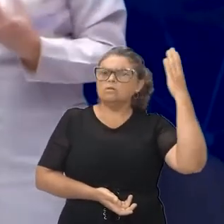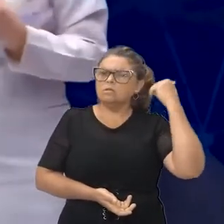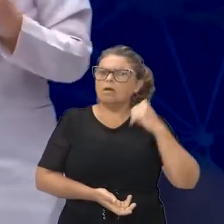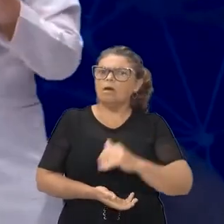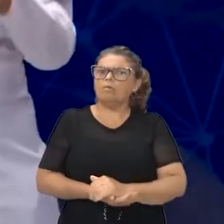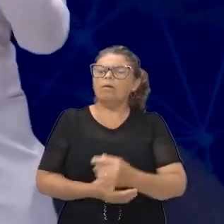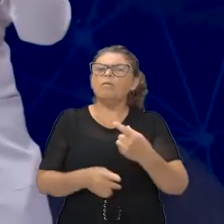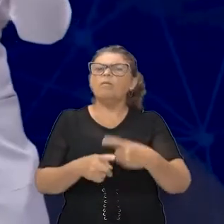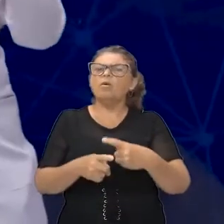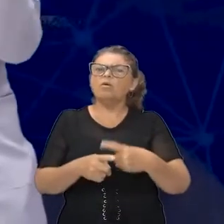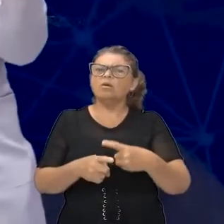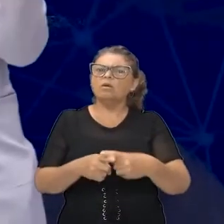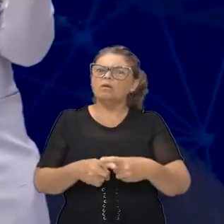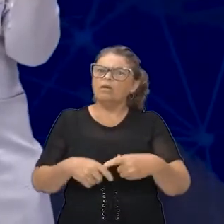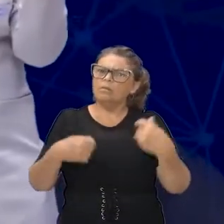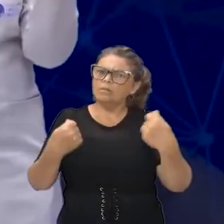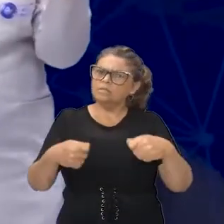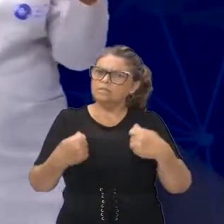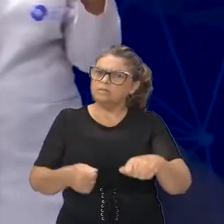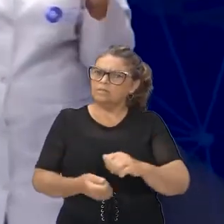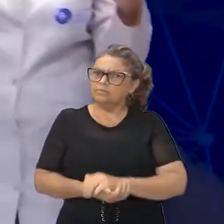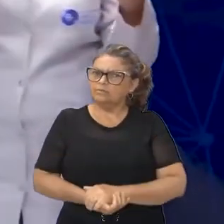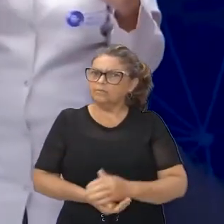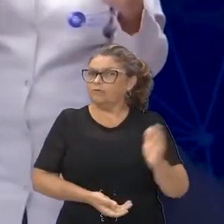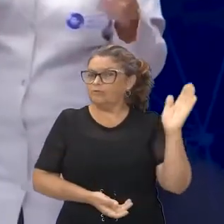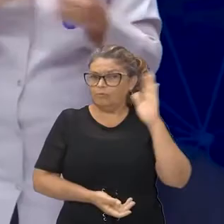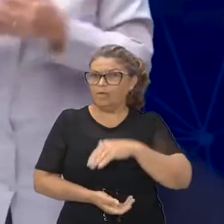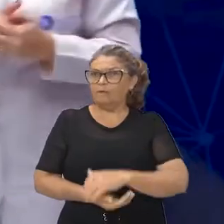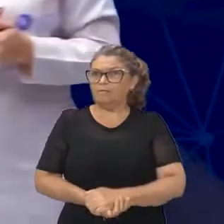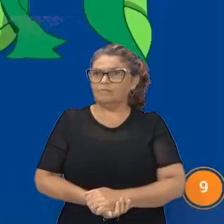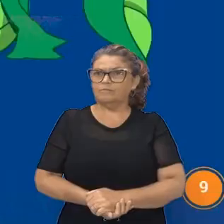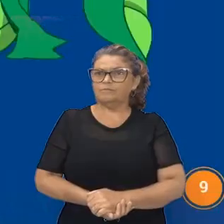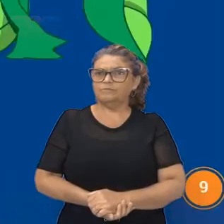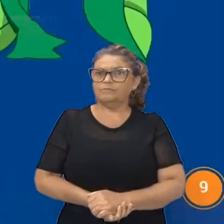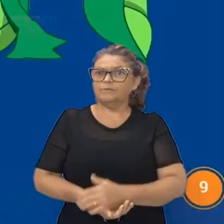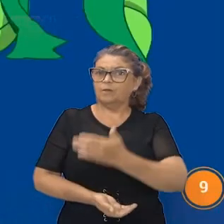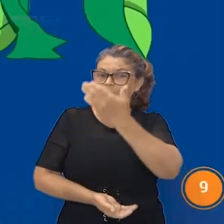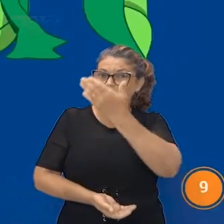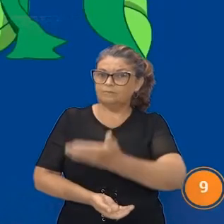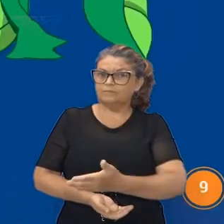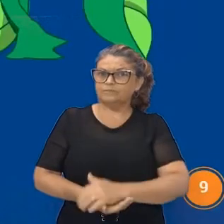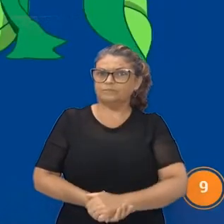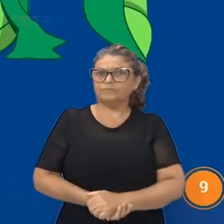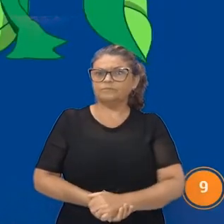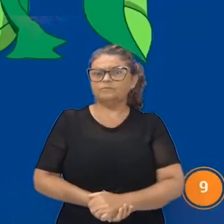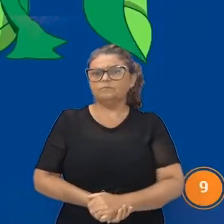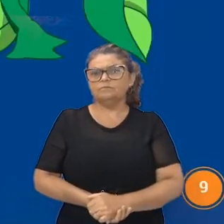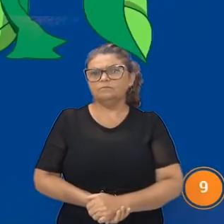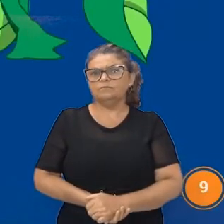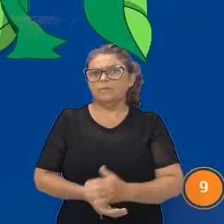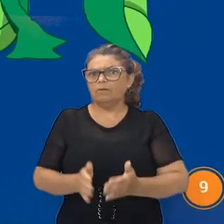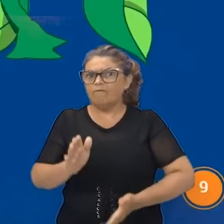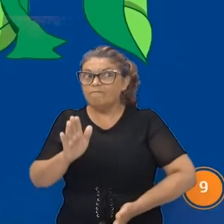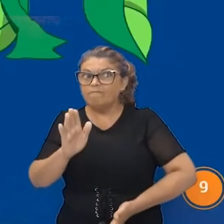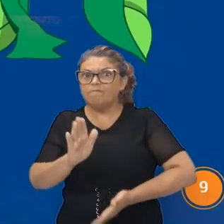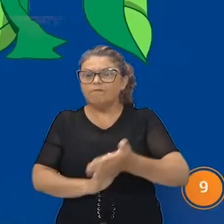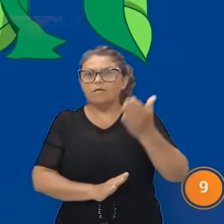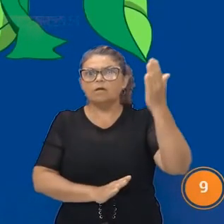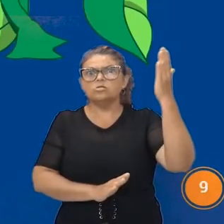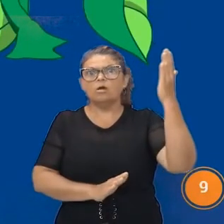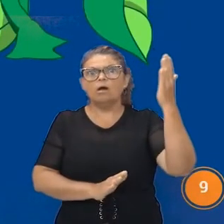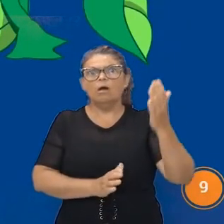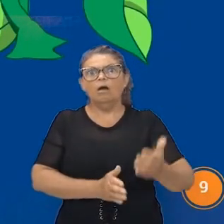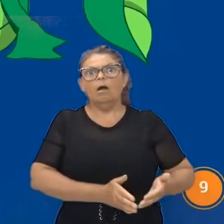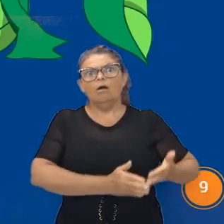era preciso essa... Vamos lá? Olha então o que nós temos no nosso texto. Para velejar em alto mar, os europeus